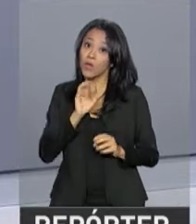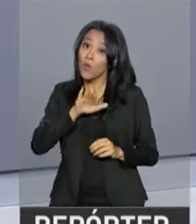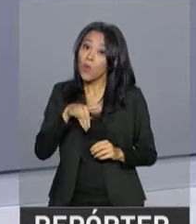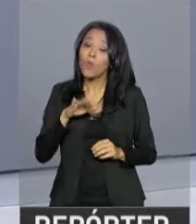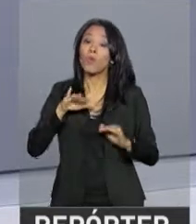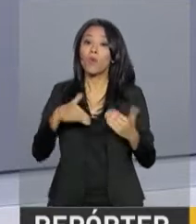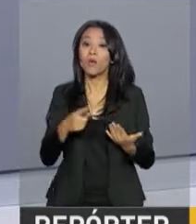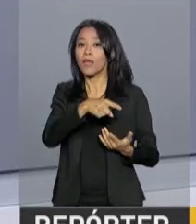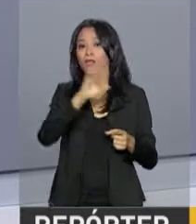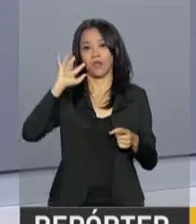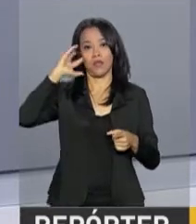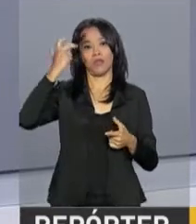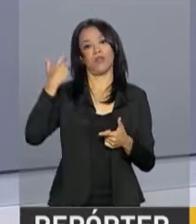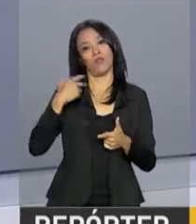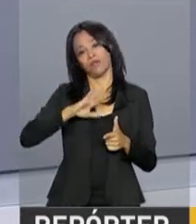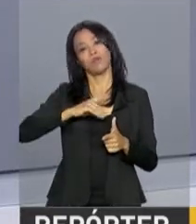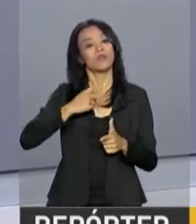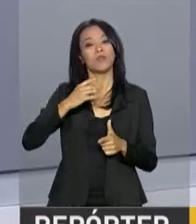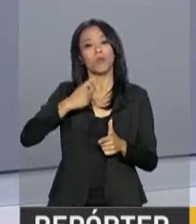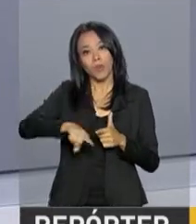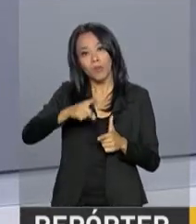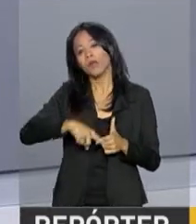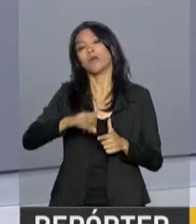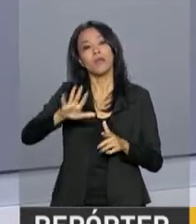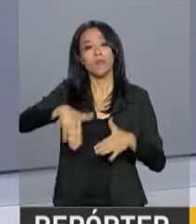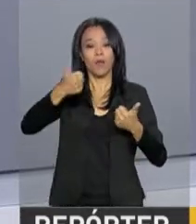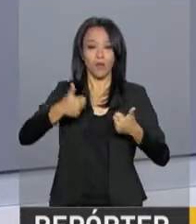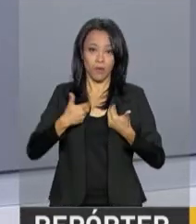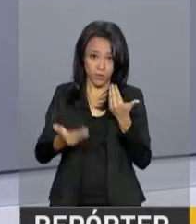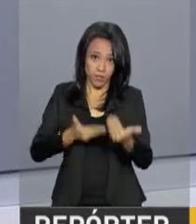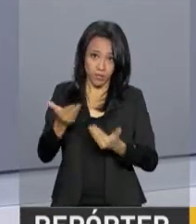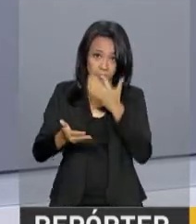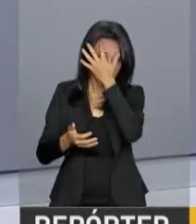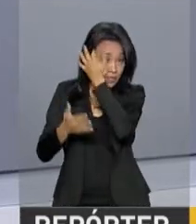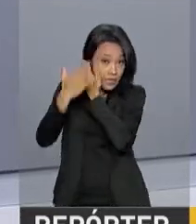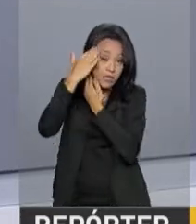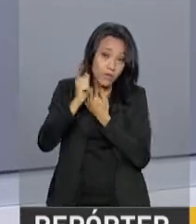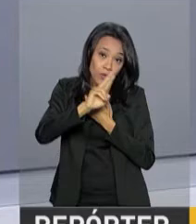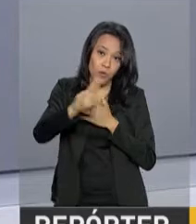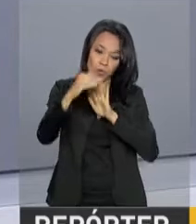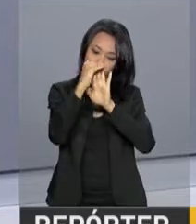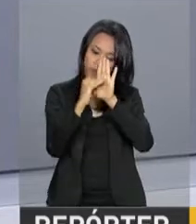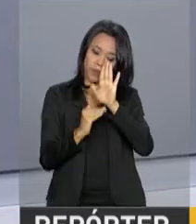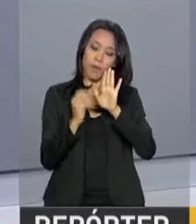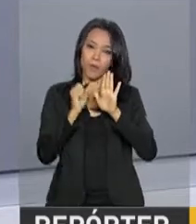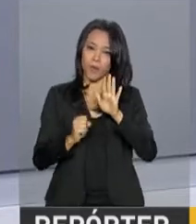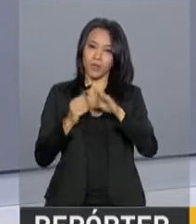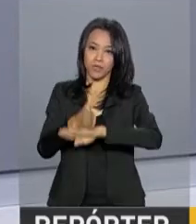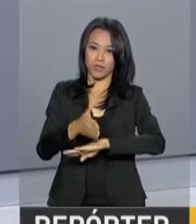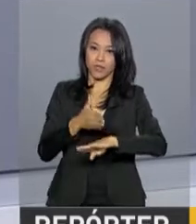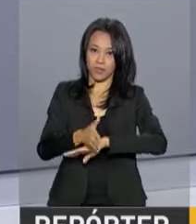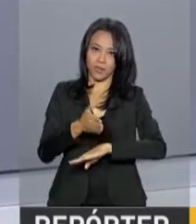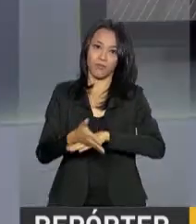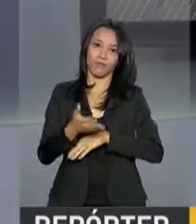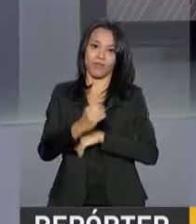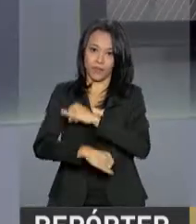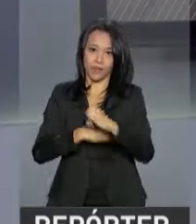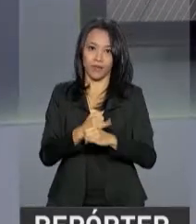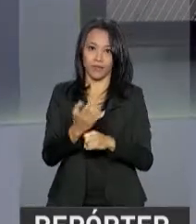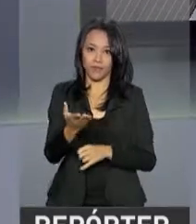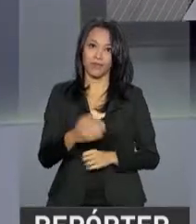comprovarem melhoria no atendimento para saber da lista de planos suspensos basta acessar o site da ms